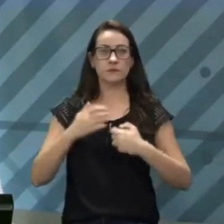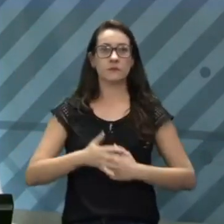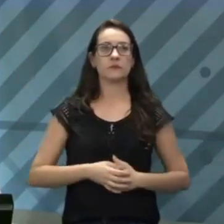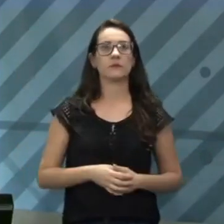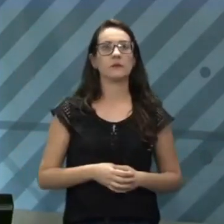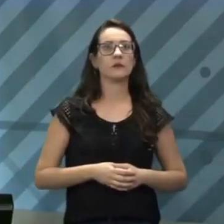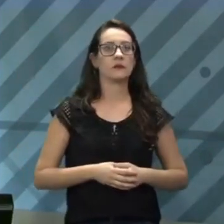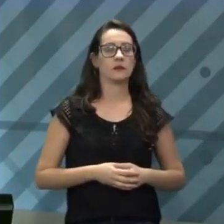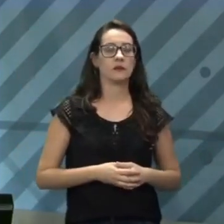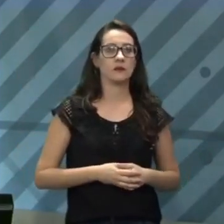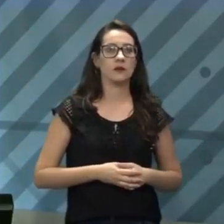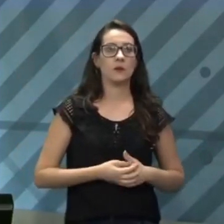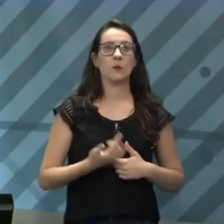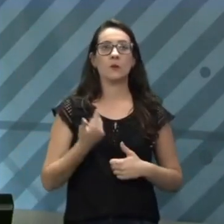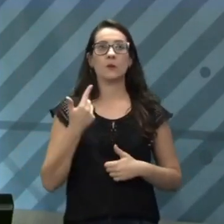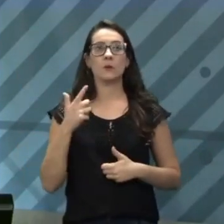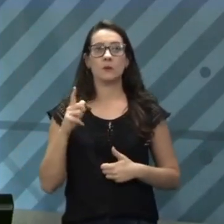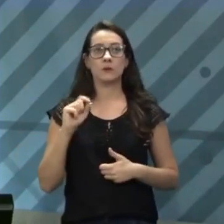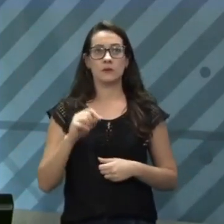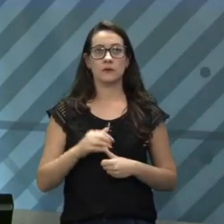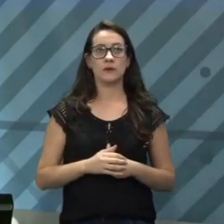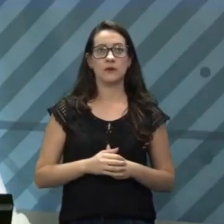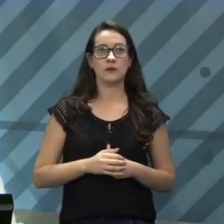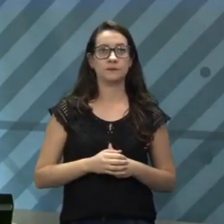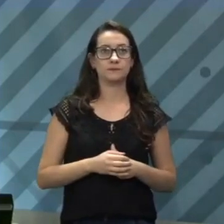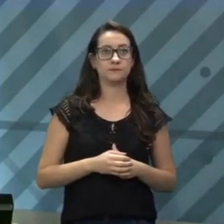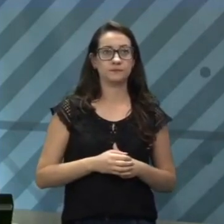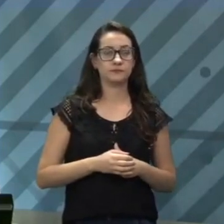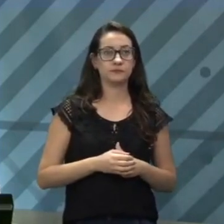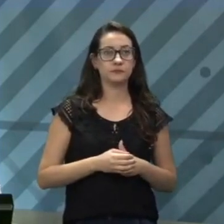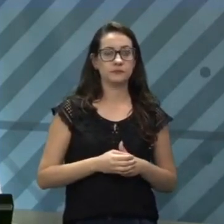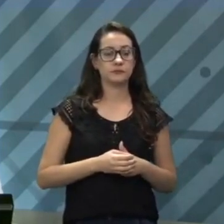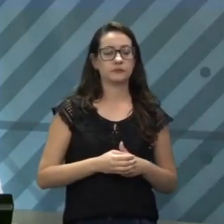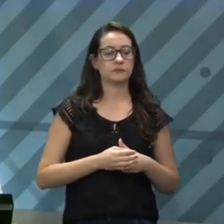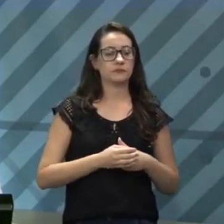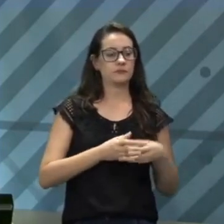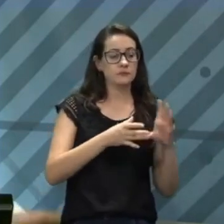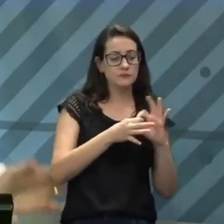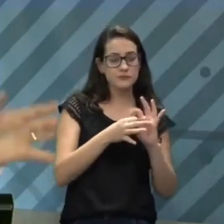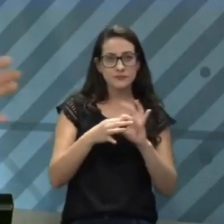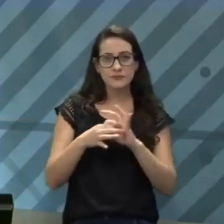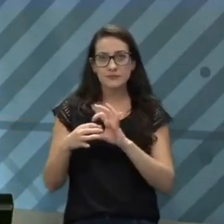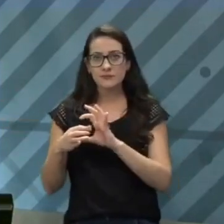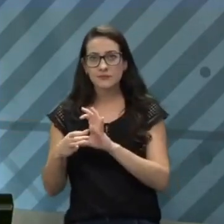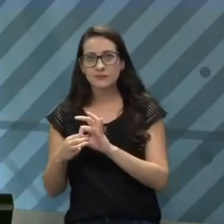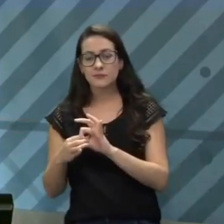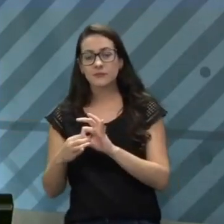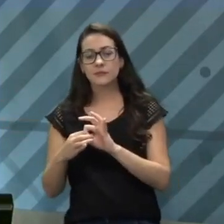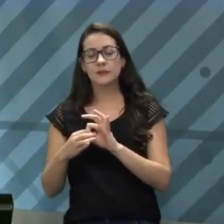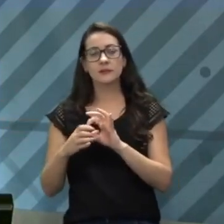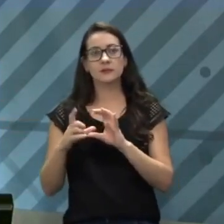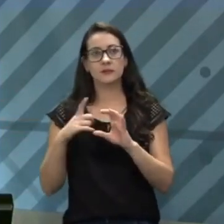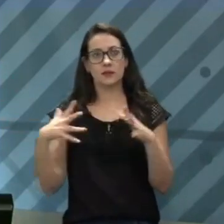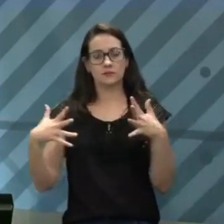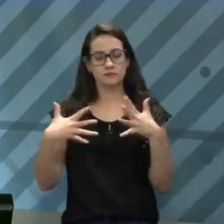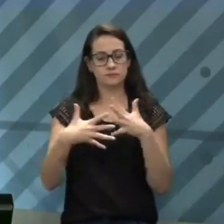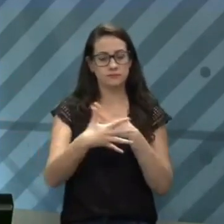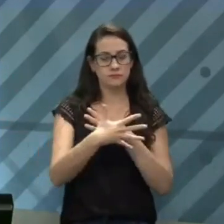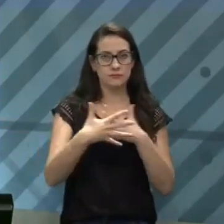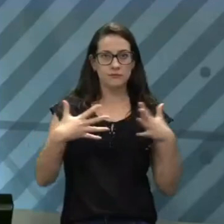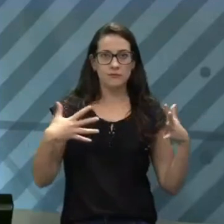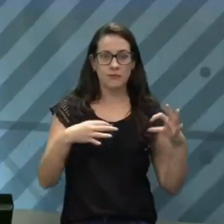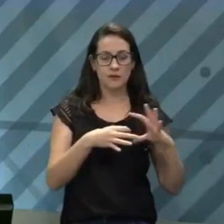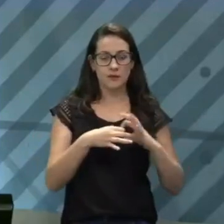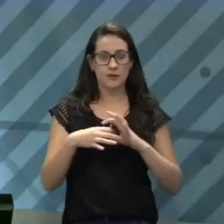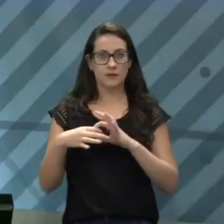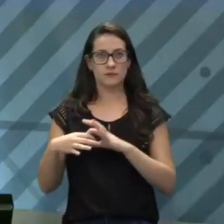Outra coisa que a gente tem que ver são as emendas por traspasse. há uma proporção de emendas que a gente